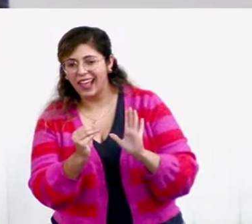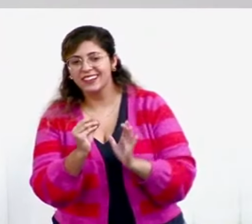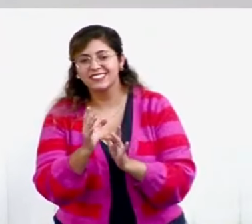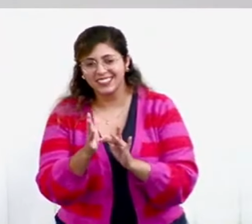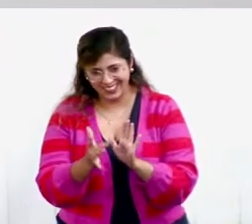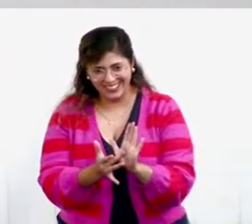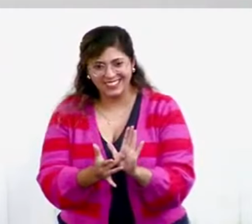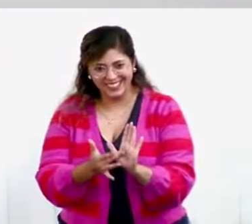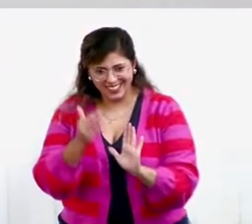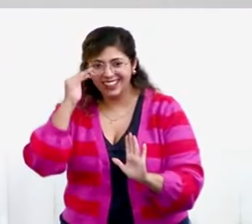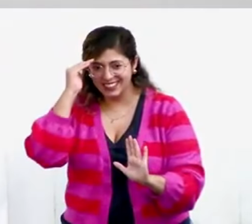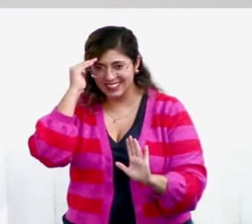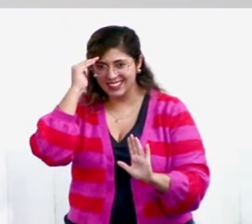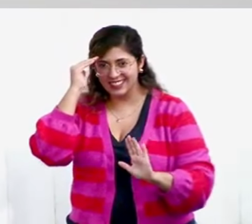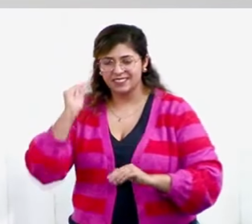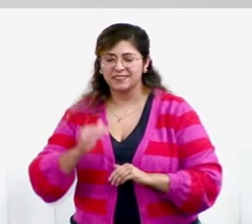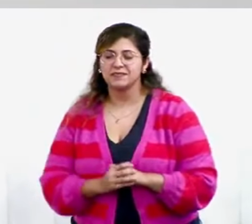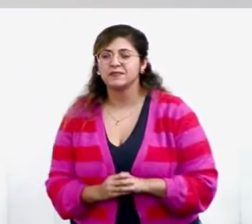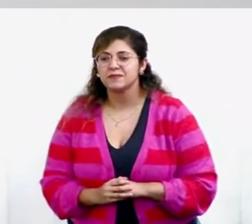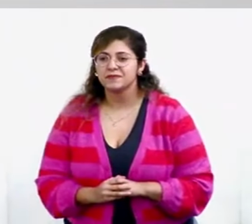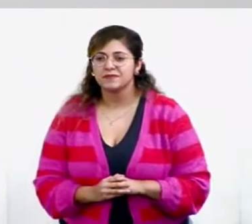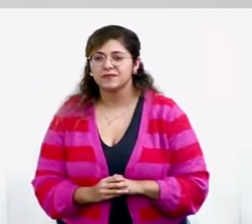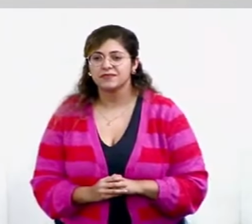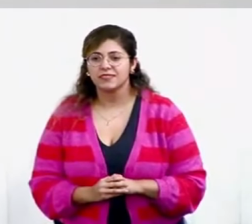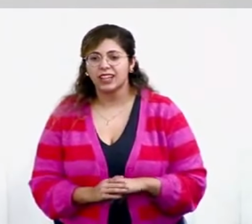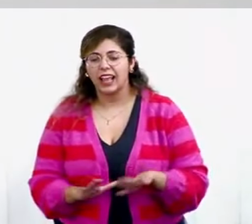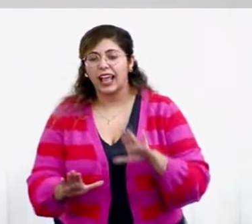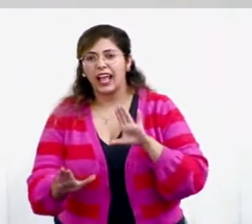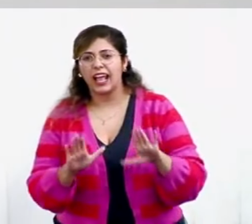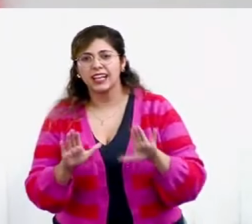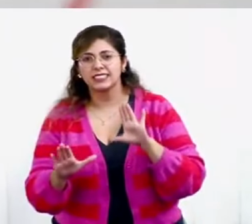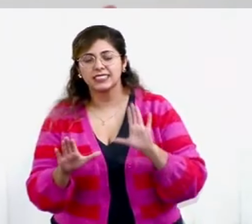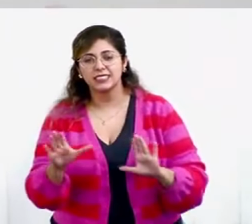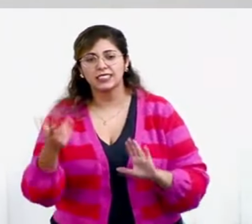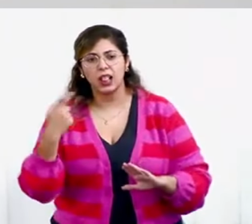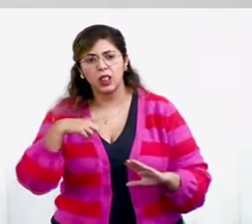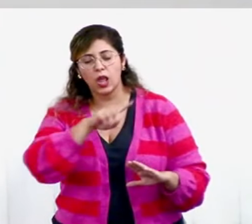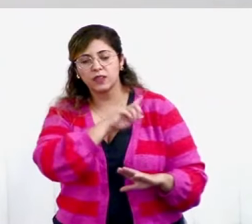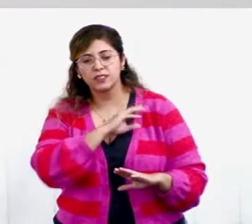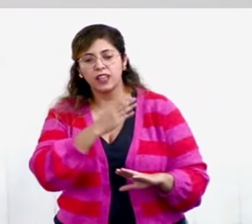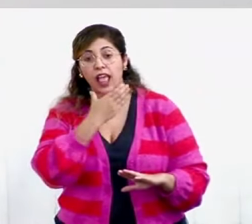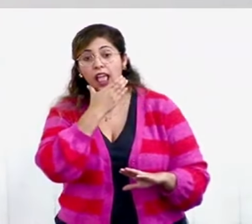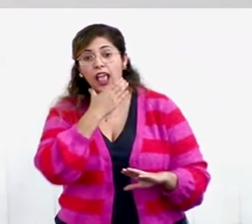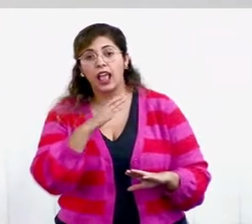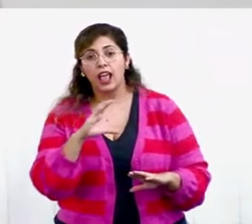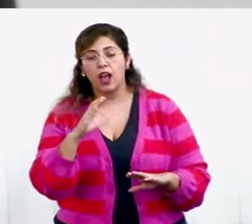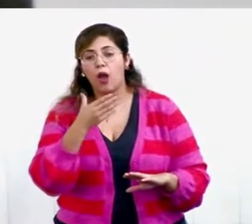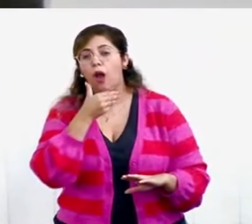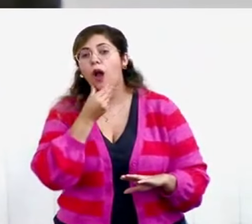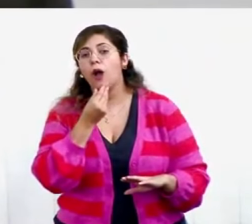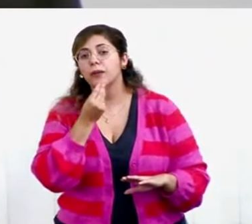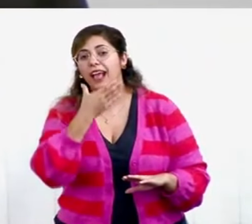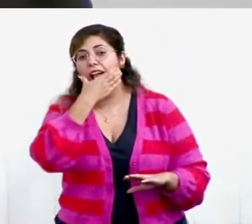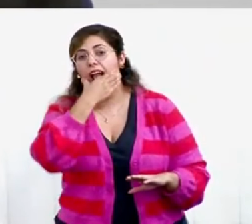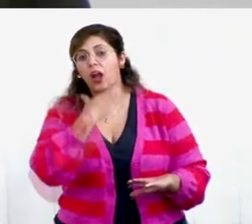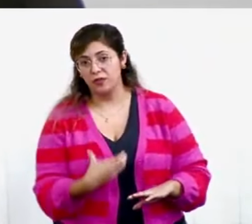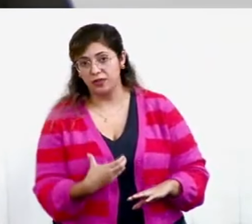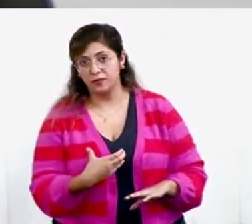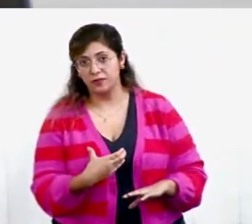Escrituras. Porque, por exemplo, você pode aprender de João Calvino que morreu. Você vai aprender